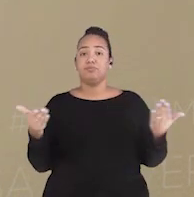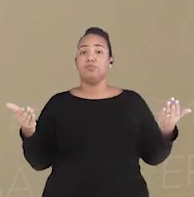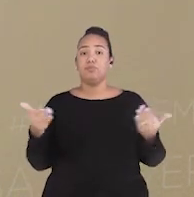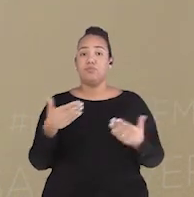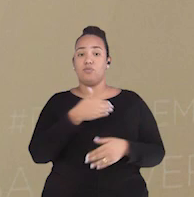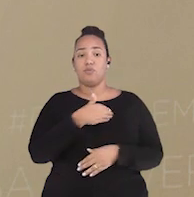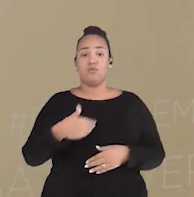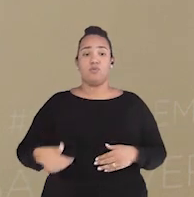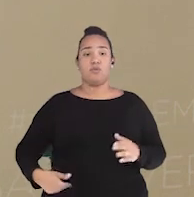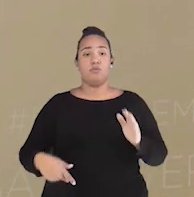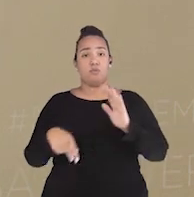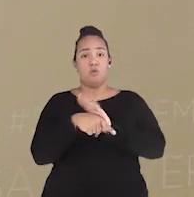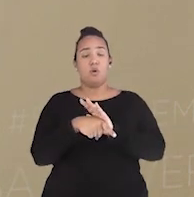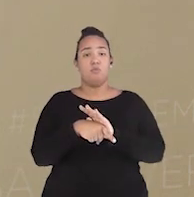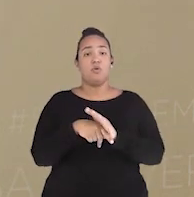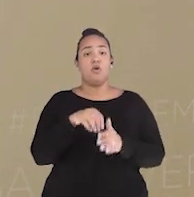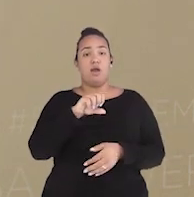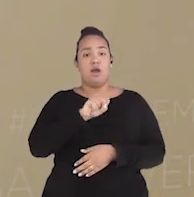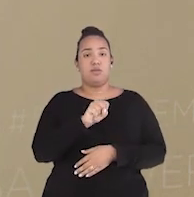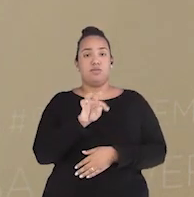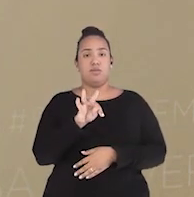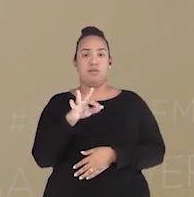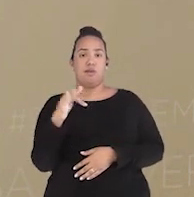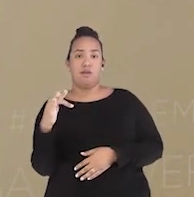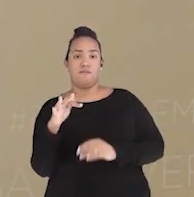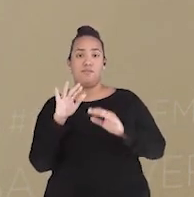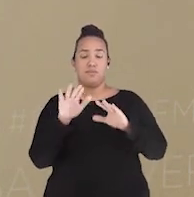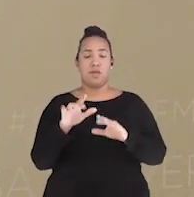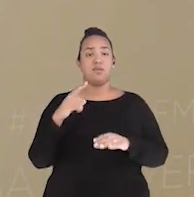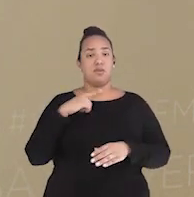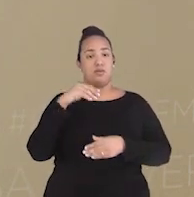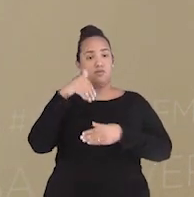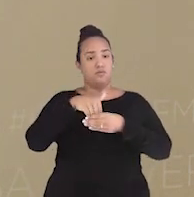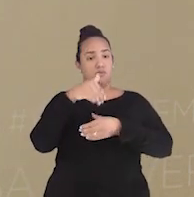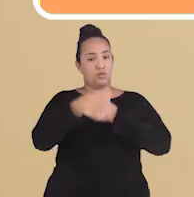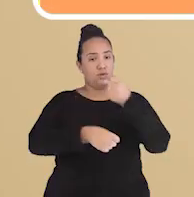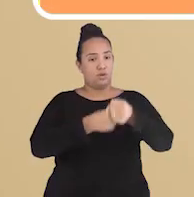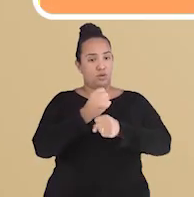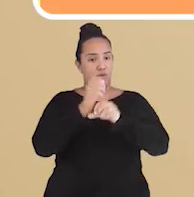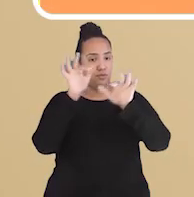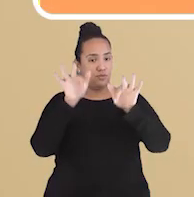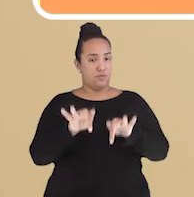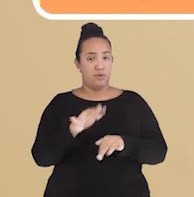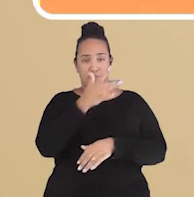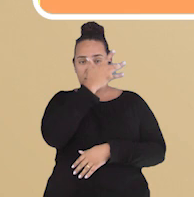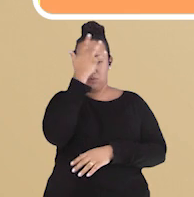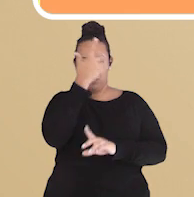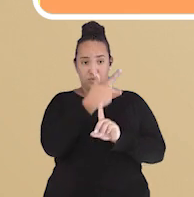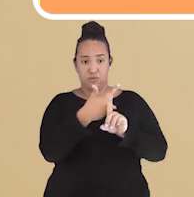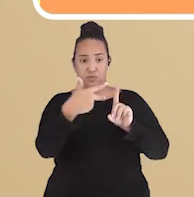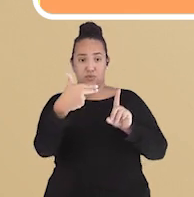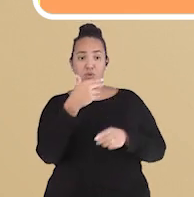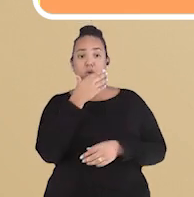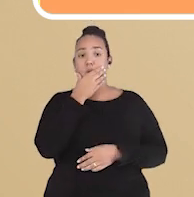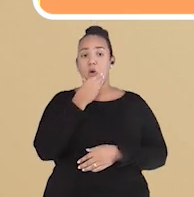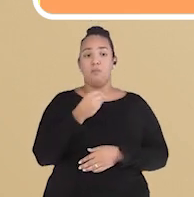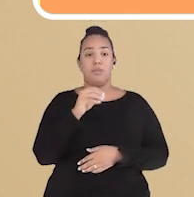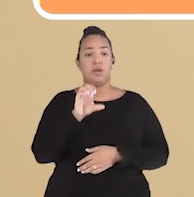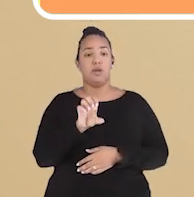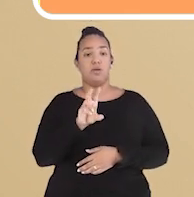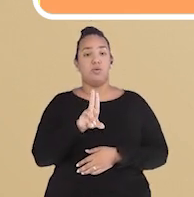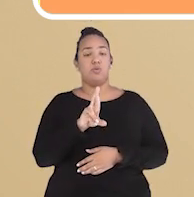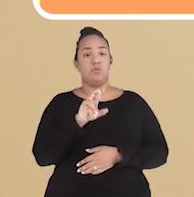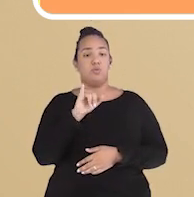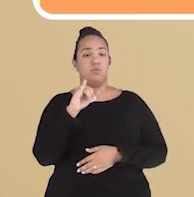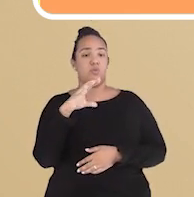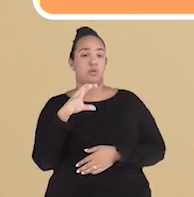Tribunal Federal, José Linhares, mas as eleições no final do ano foram mantidas. Quem venceu as eleições foi Eurico Gaspar Dutra,